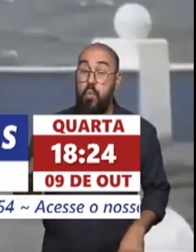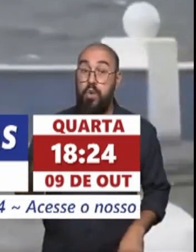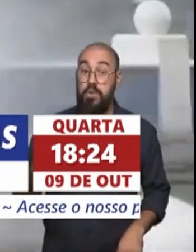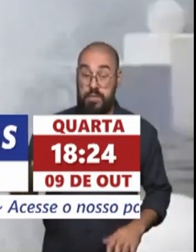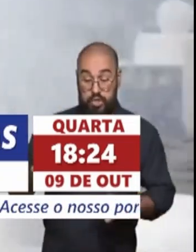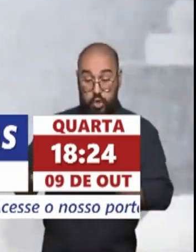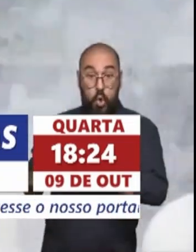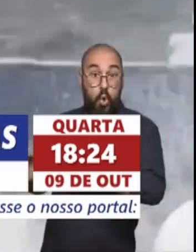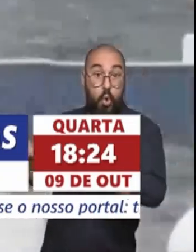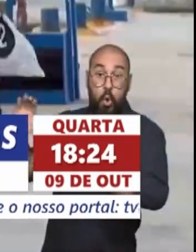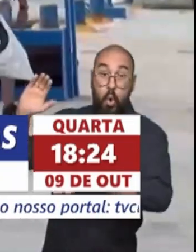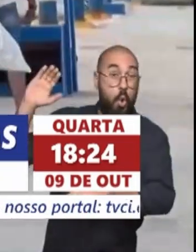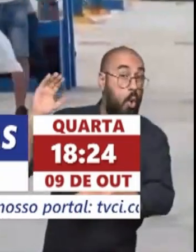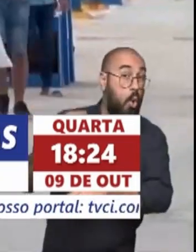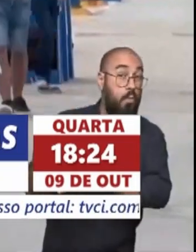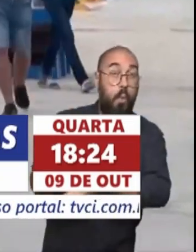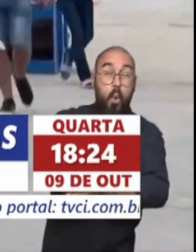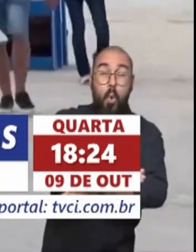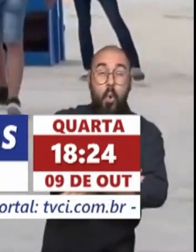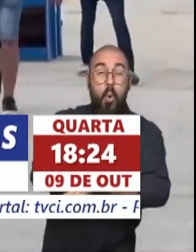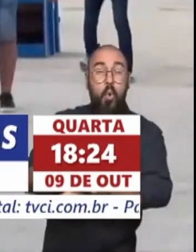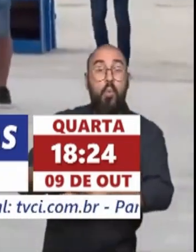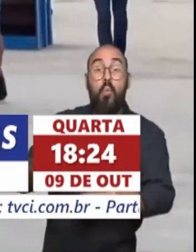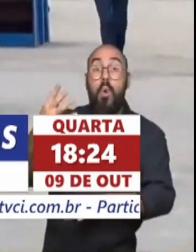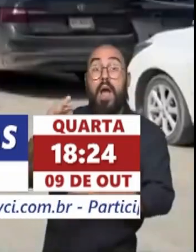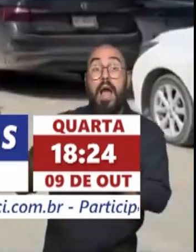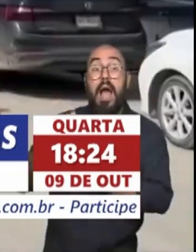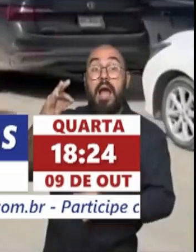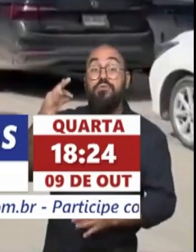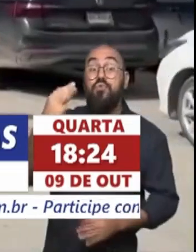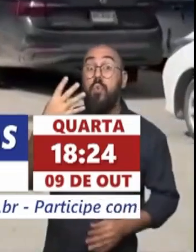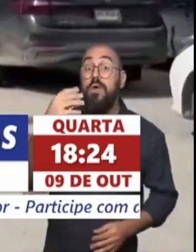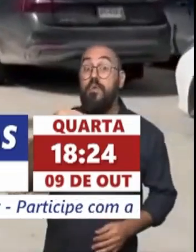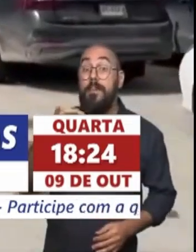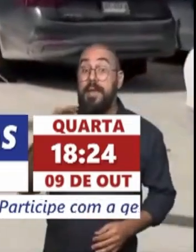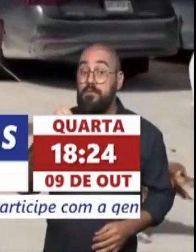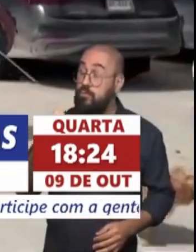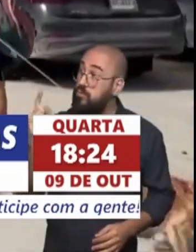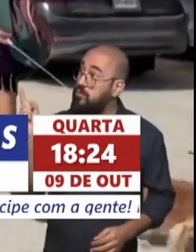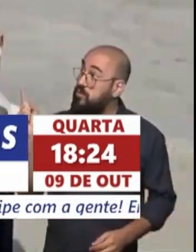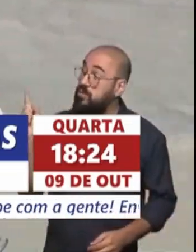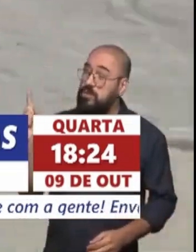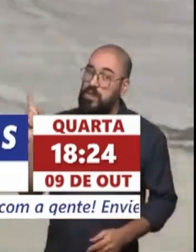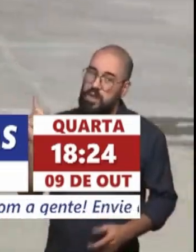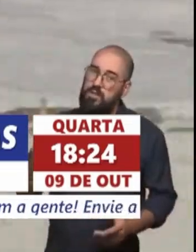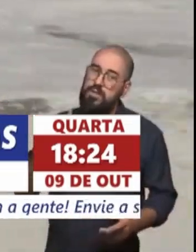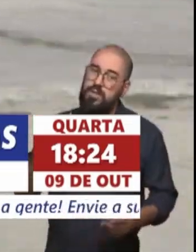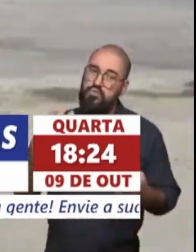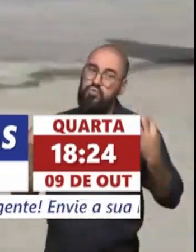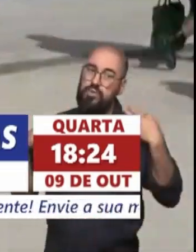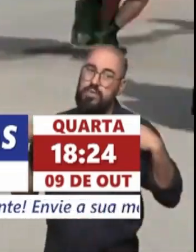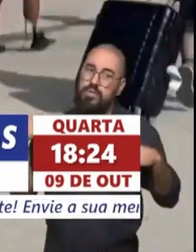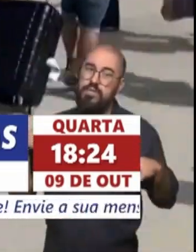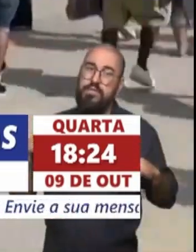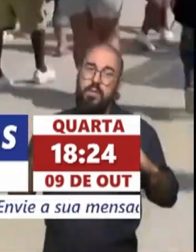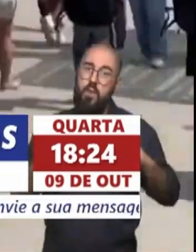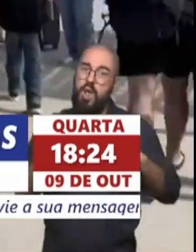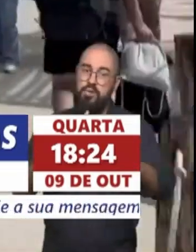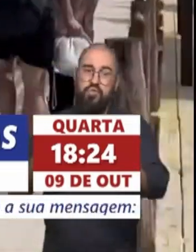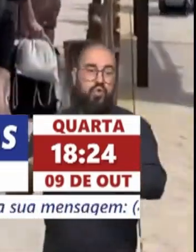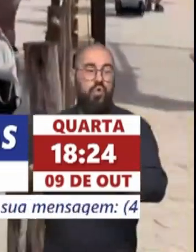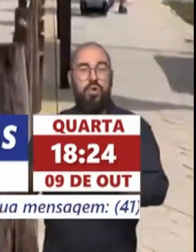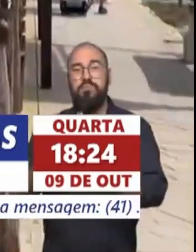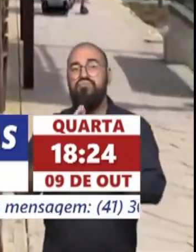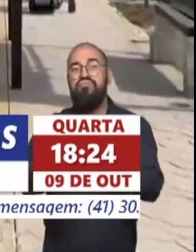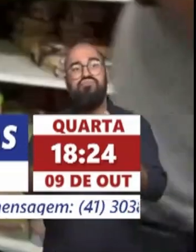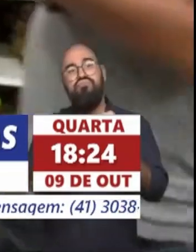é aguardado com muita preocupação pelos brasileiros que vivem nos Estados Unidos. Jocely Nascimento é uma parnanguara